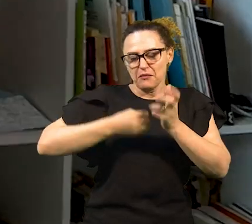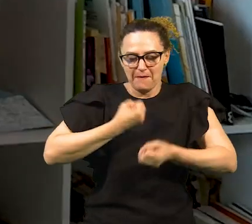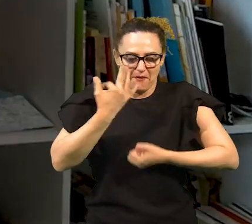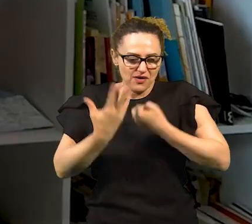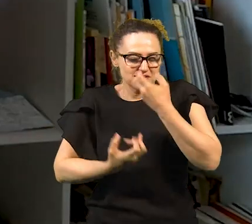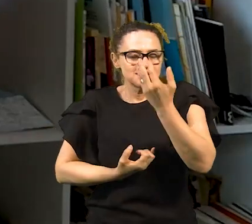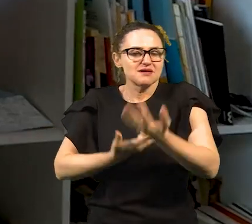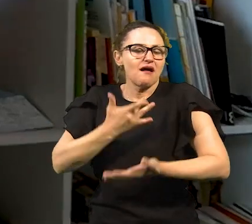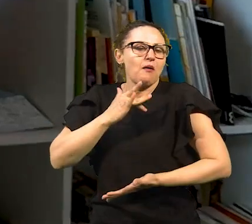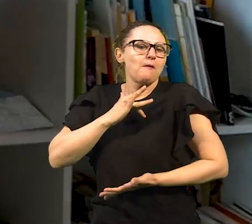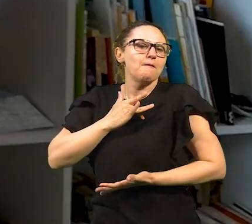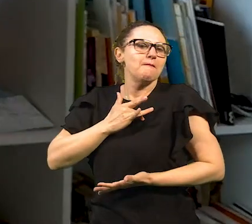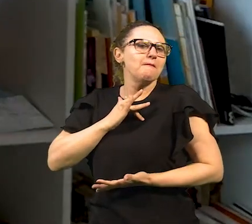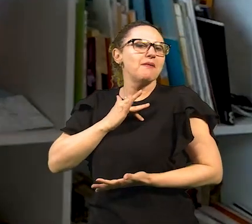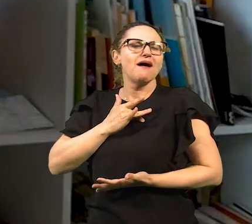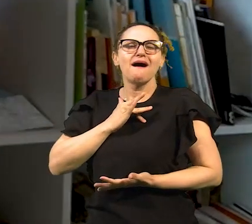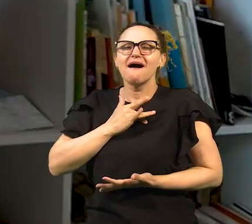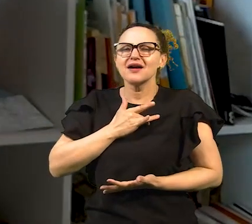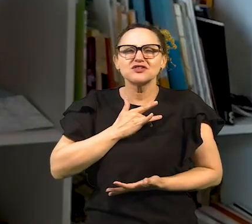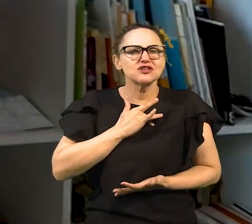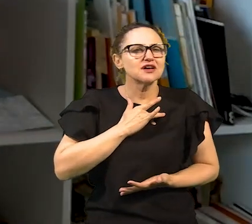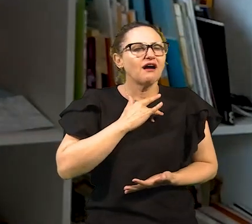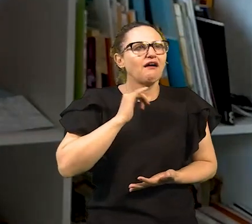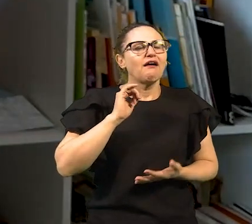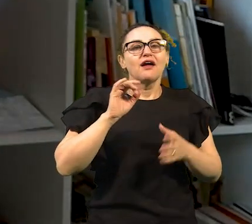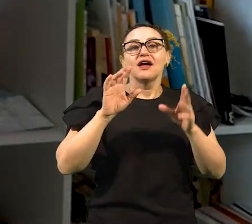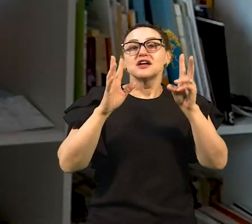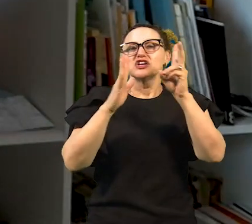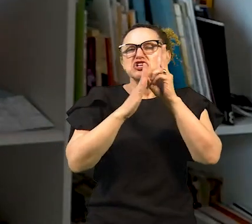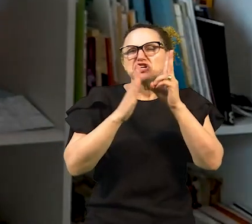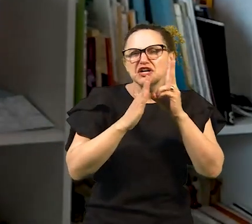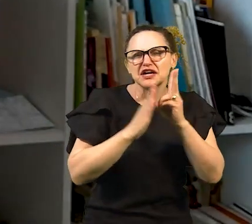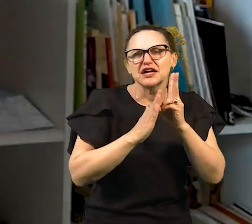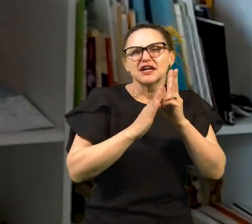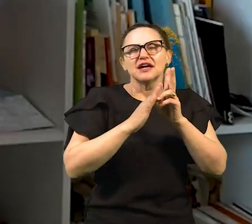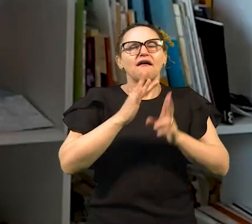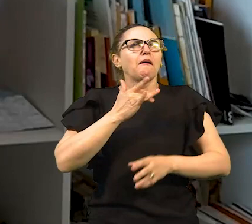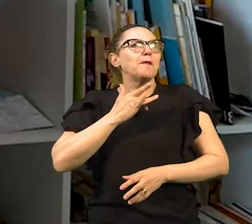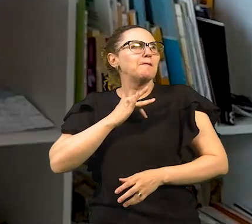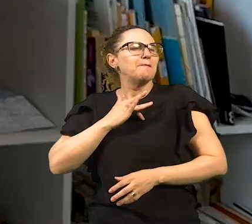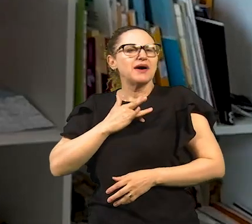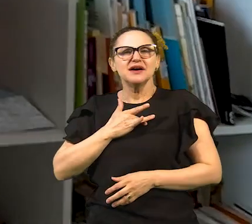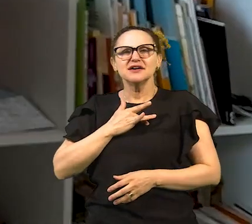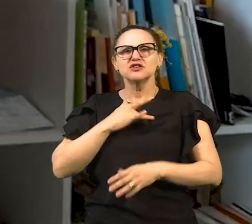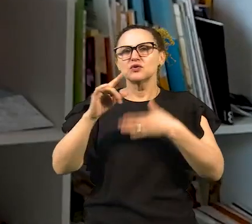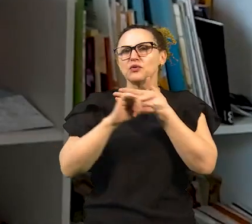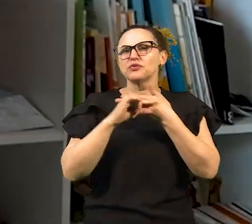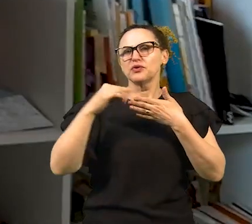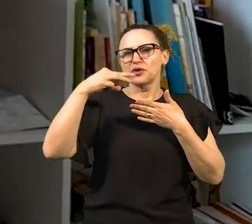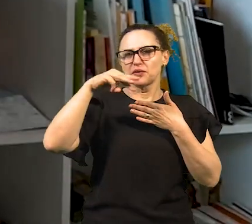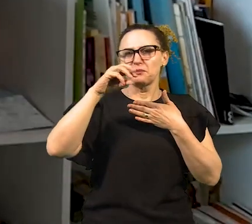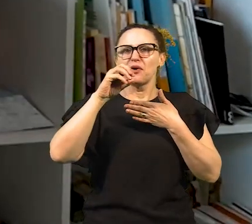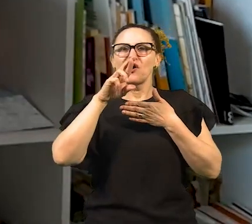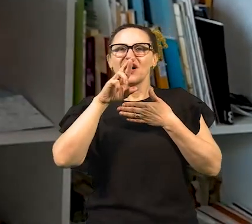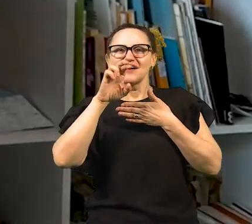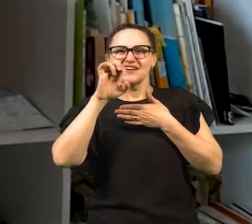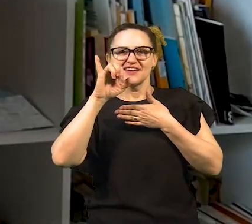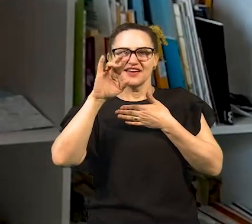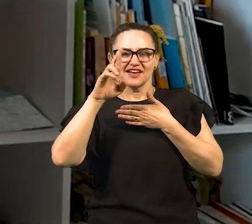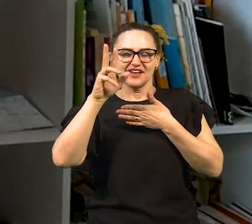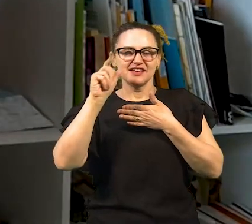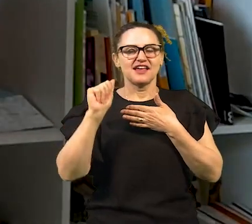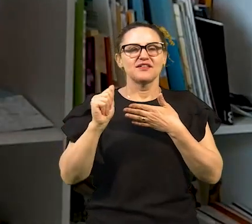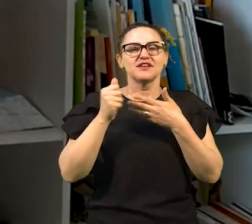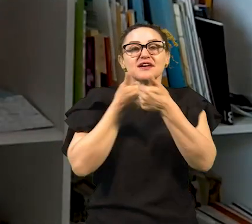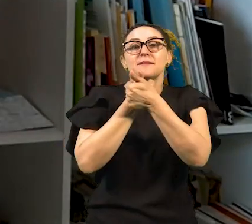romântica, que teve aquelas nuances indianista, ultrarromântica, condoreira, né, que inclusive se aproxima